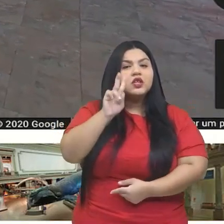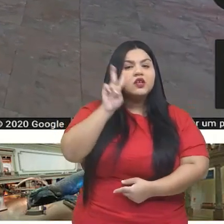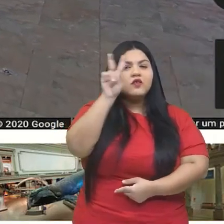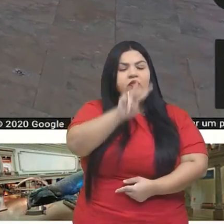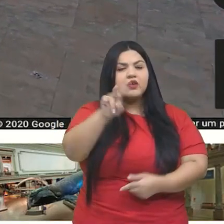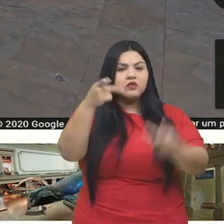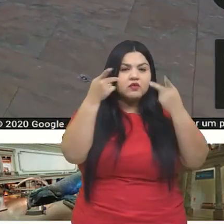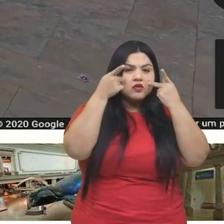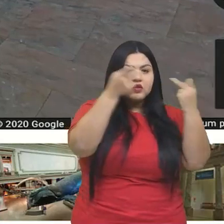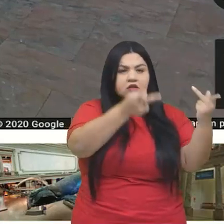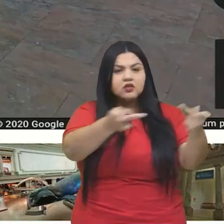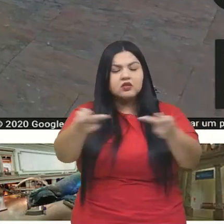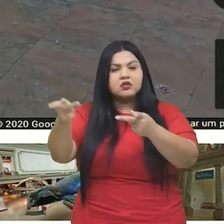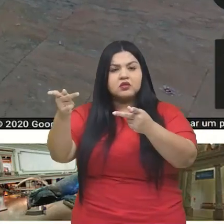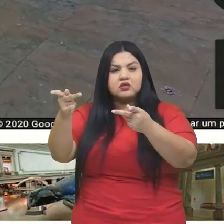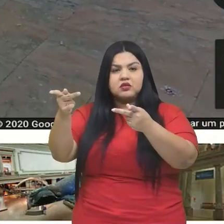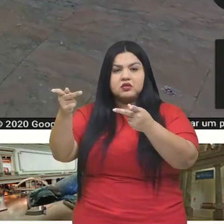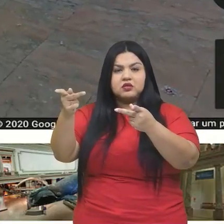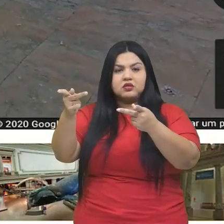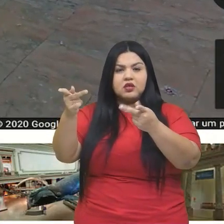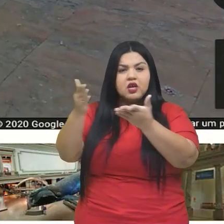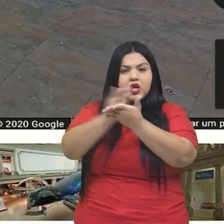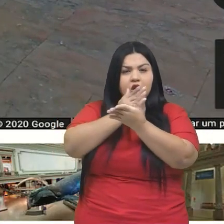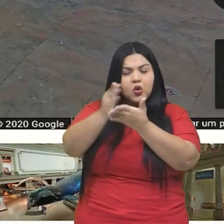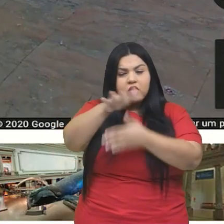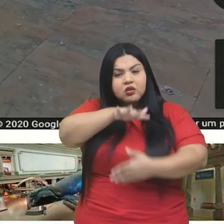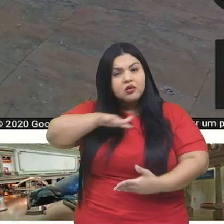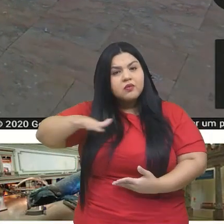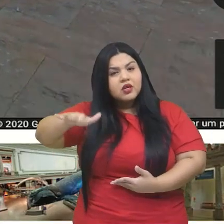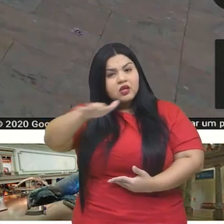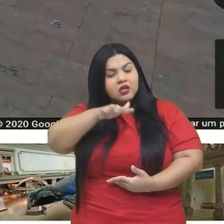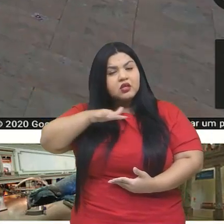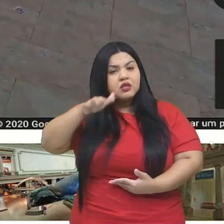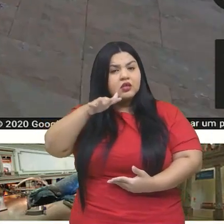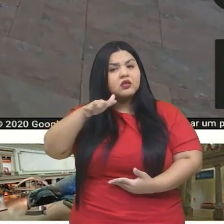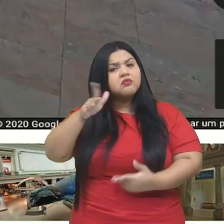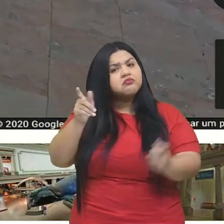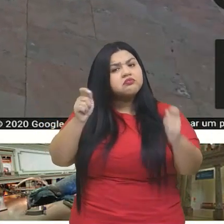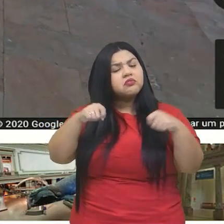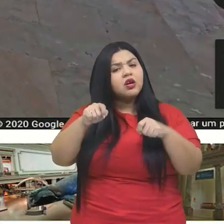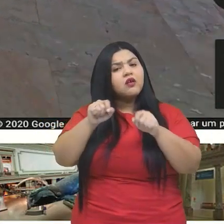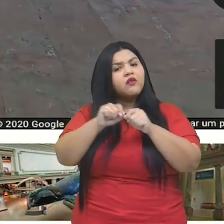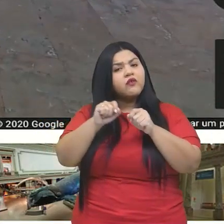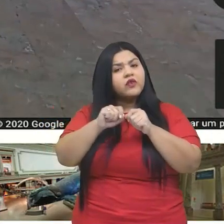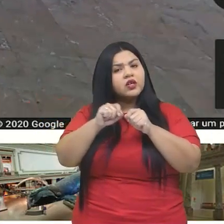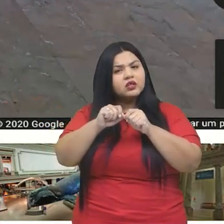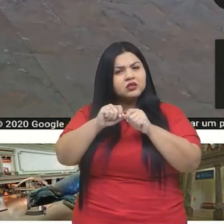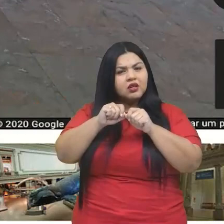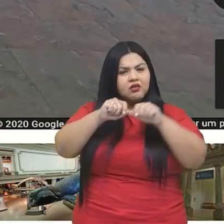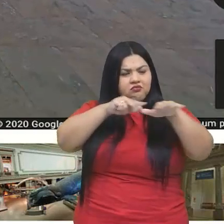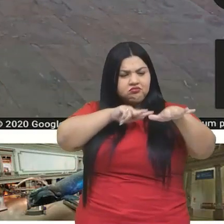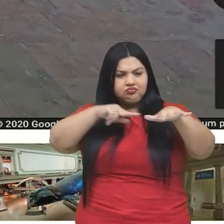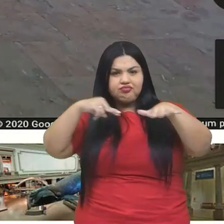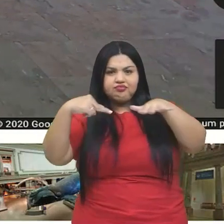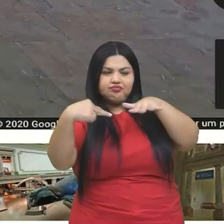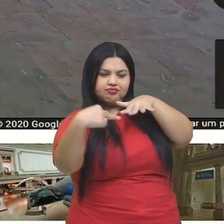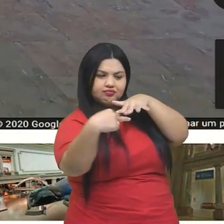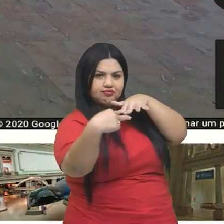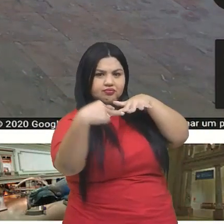visitar alguns dos ambientes, não é? Então, fazendo aqui uma voltinha para vocês no